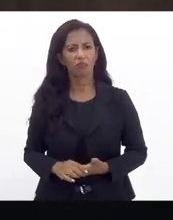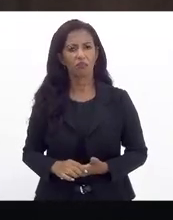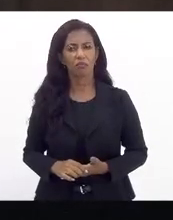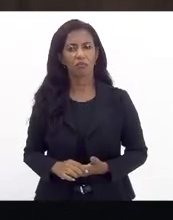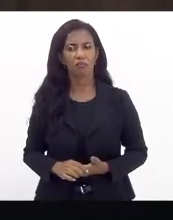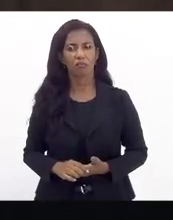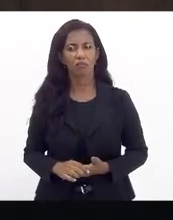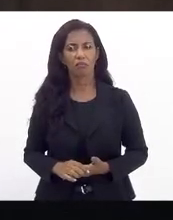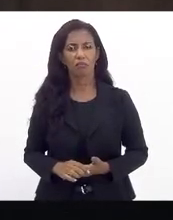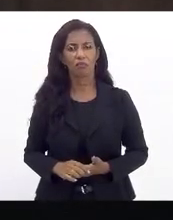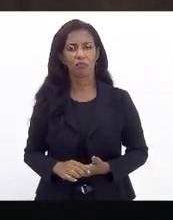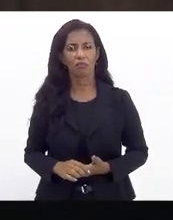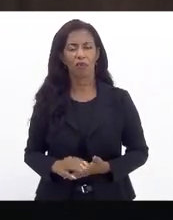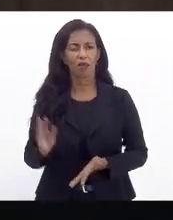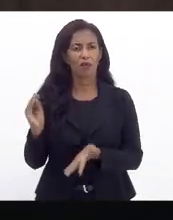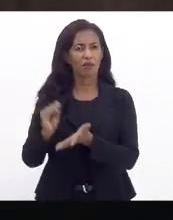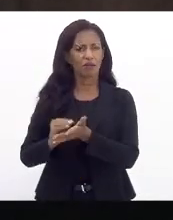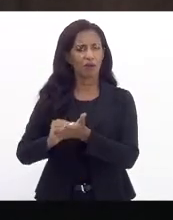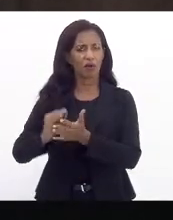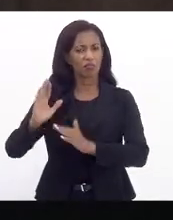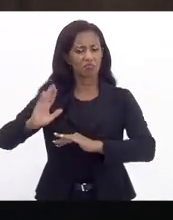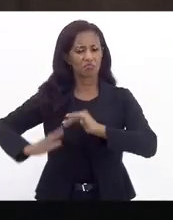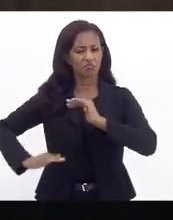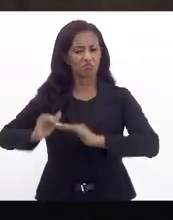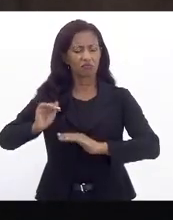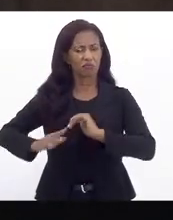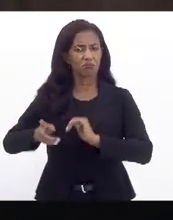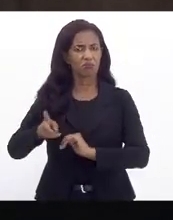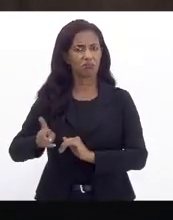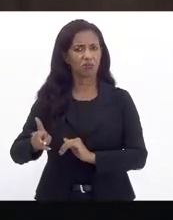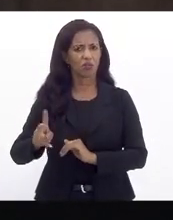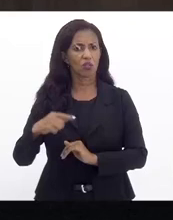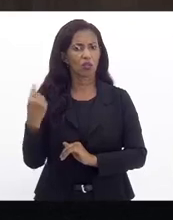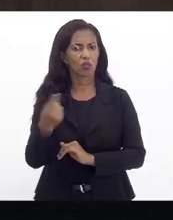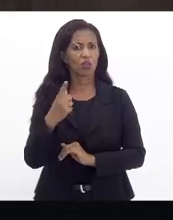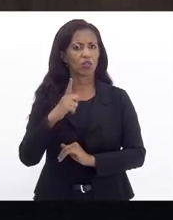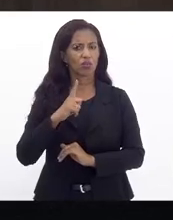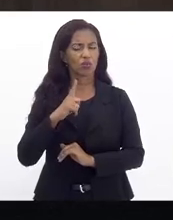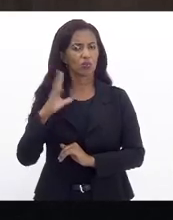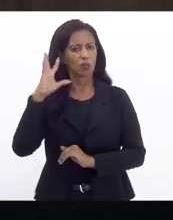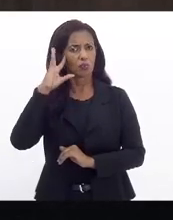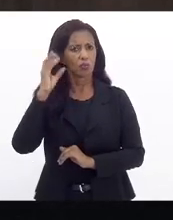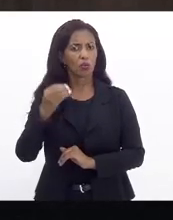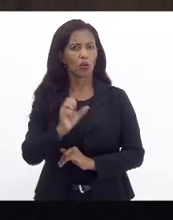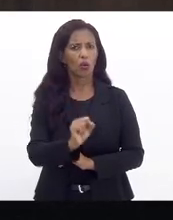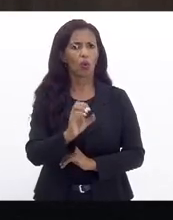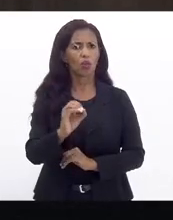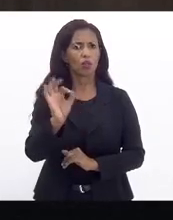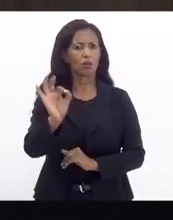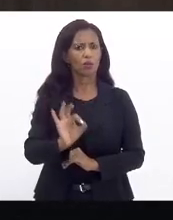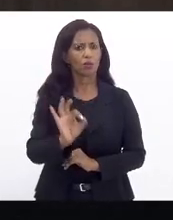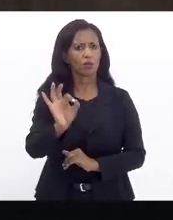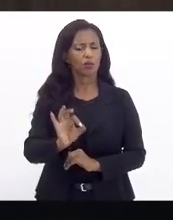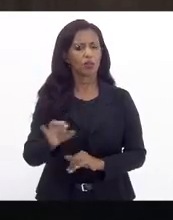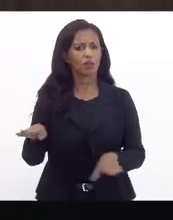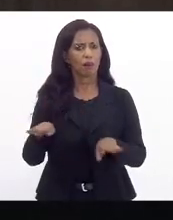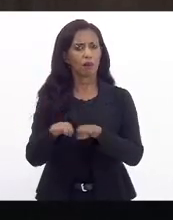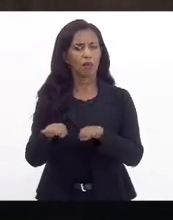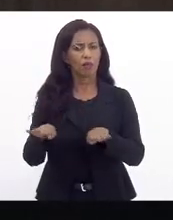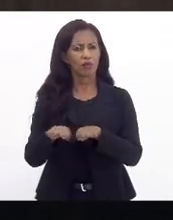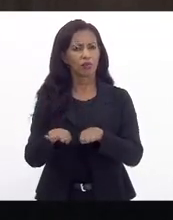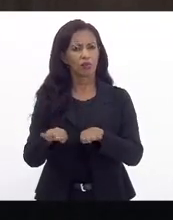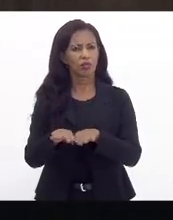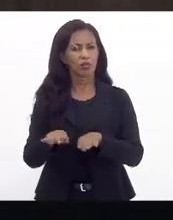na questão da incapacidade permanente nós tínhamos tido uma decisão de 80% da média